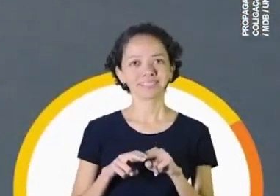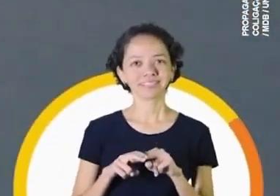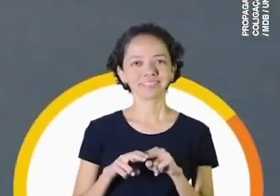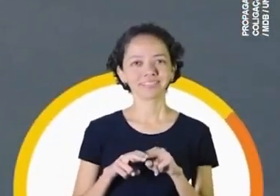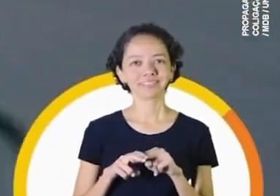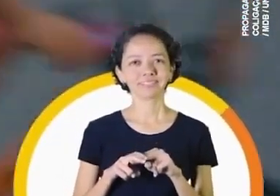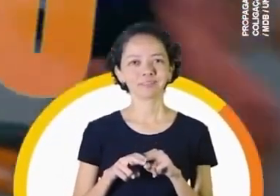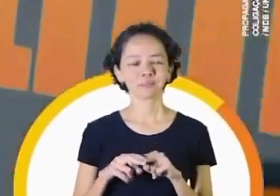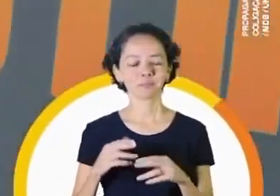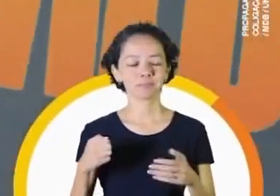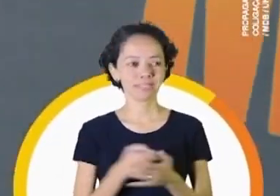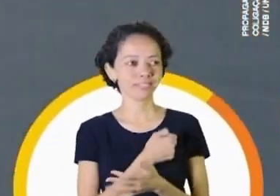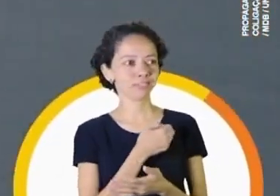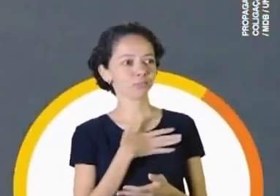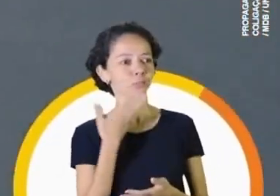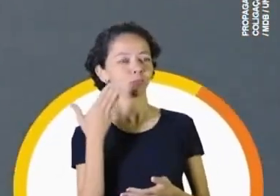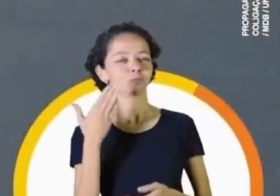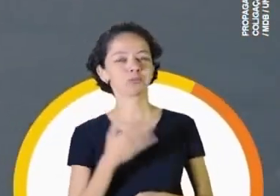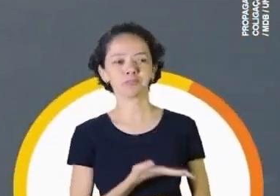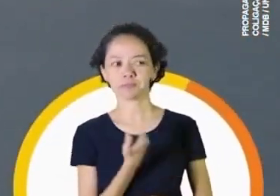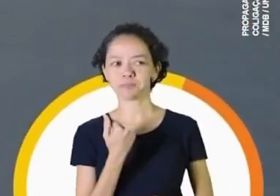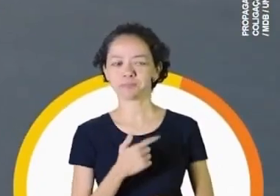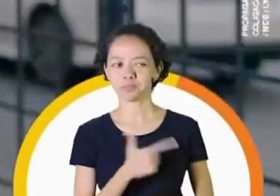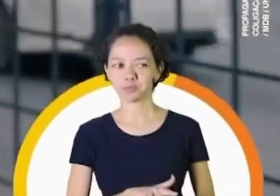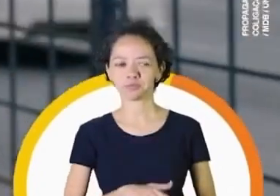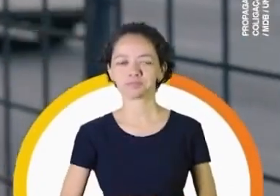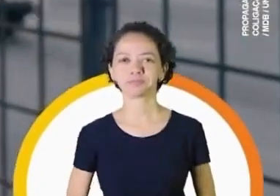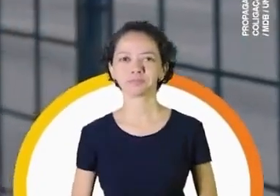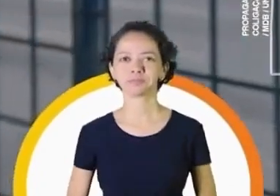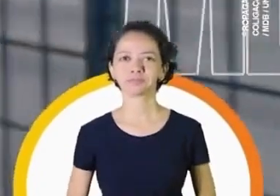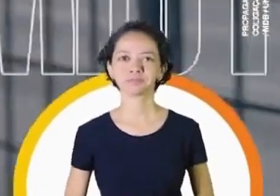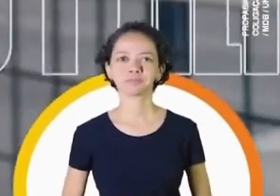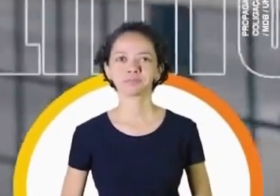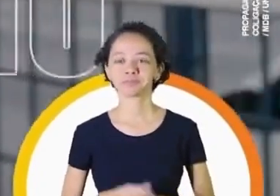Pois é. Que sujo da peste, bora.